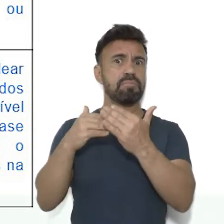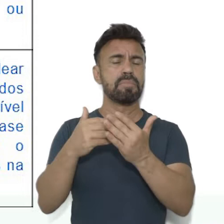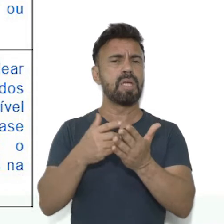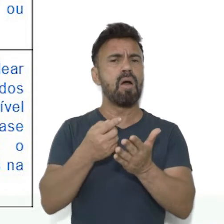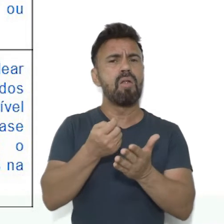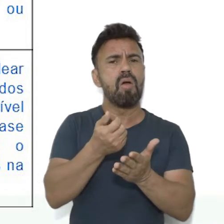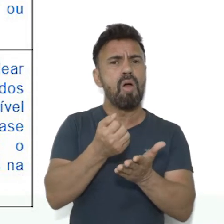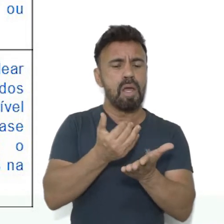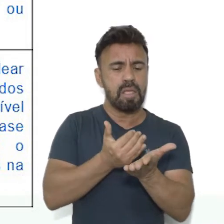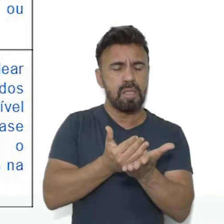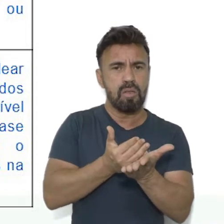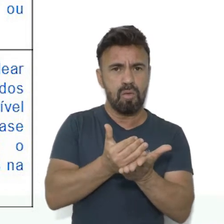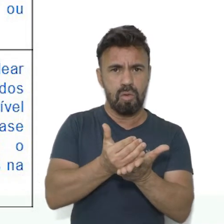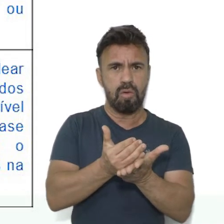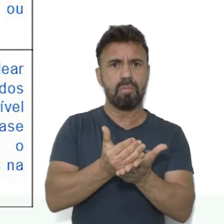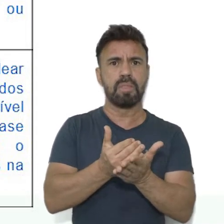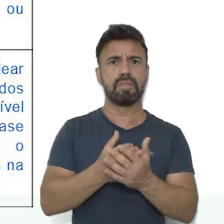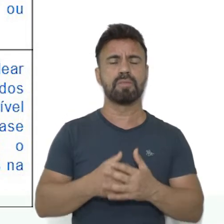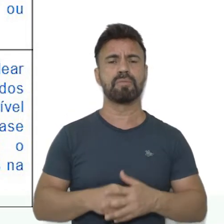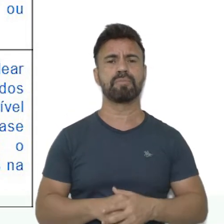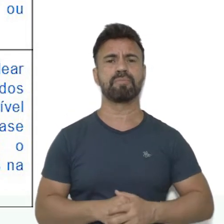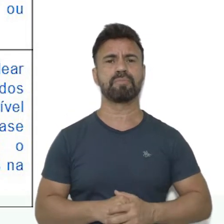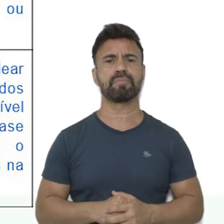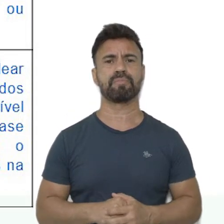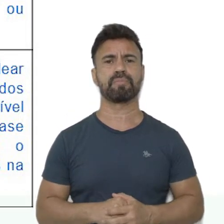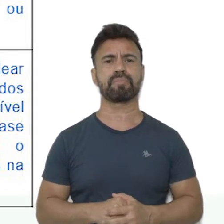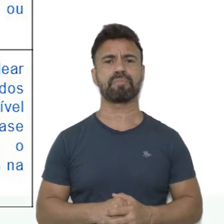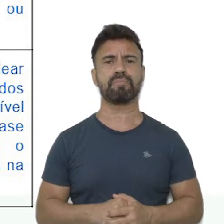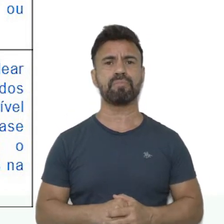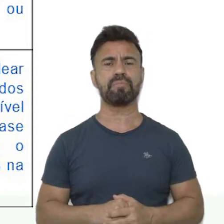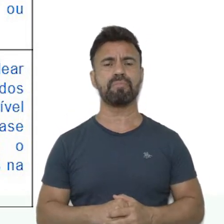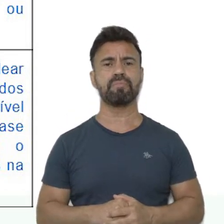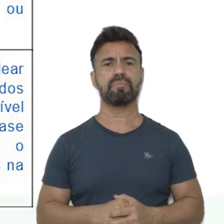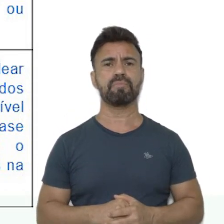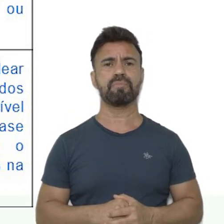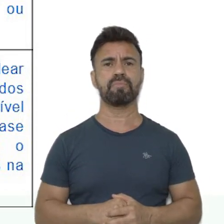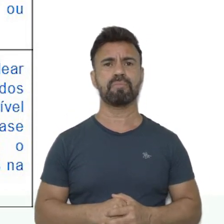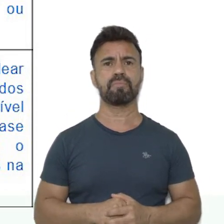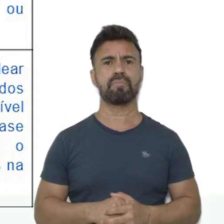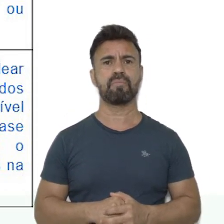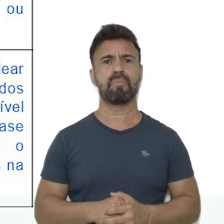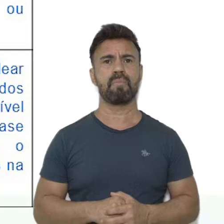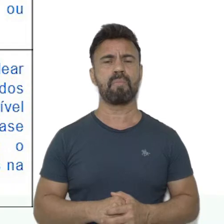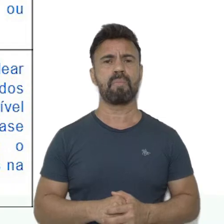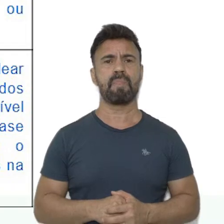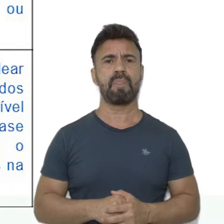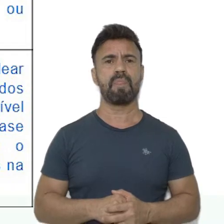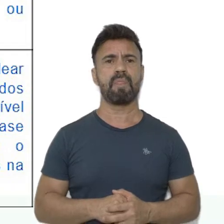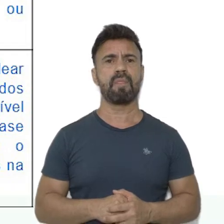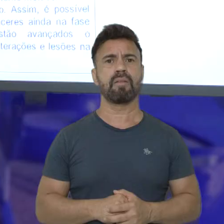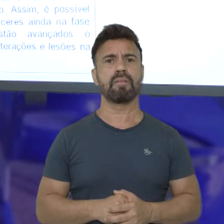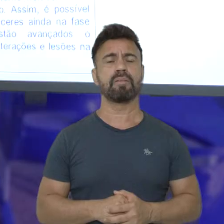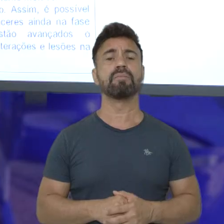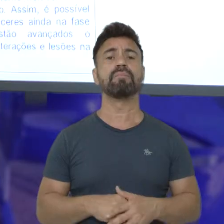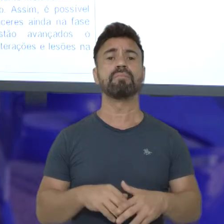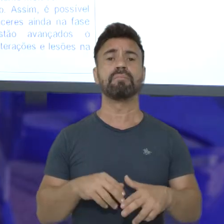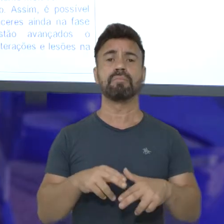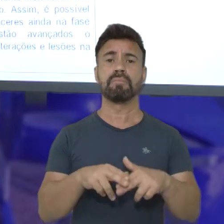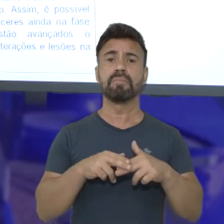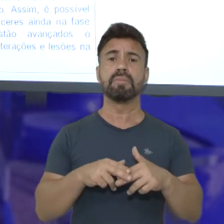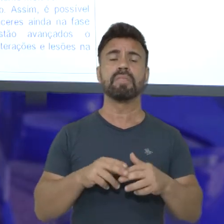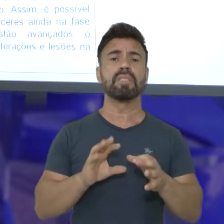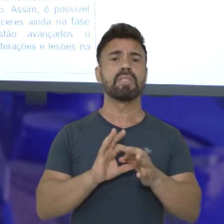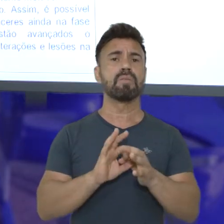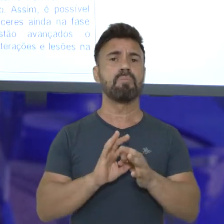nenhum tipo de lesão, nenhum tipo de inflamação, nenhum tipo de alteração na anatomia do corpo. Isso permite com